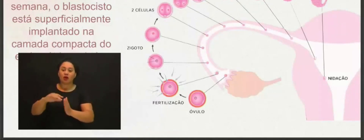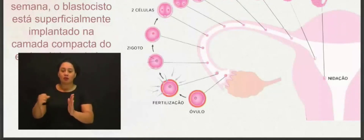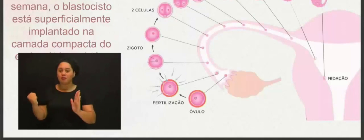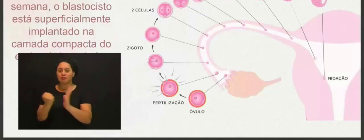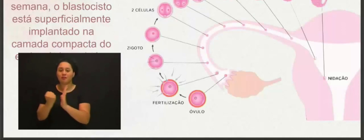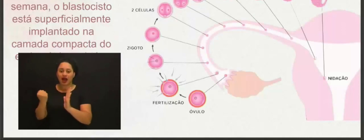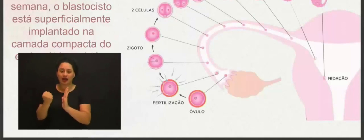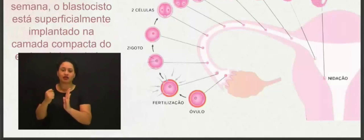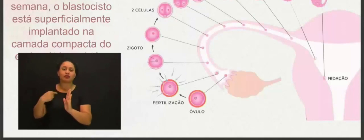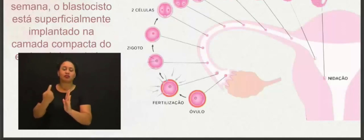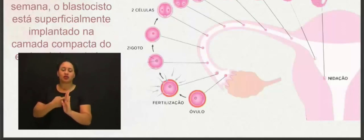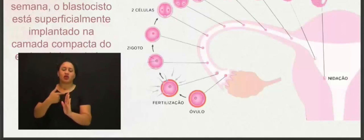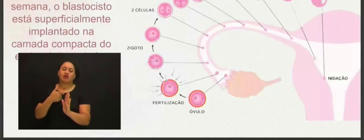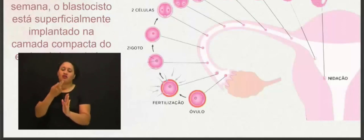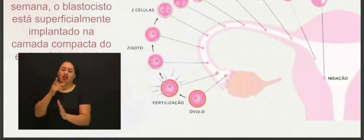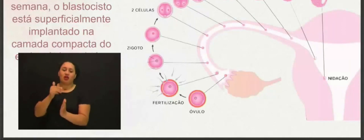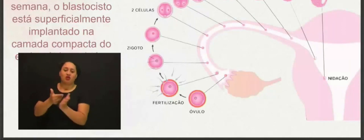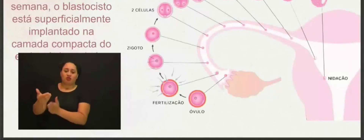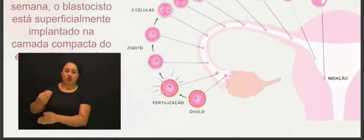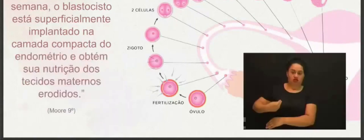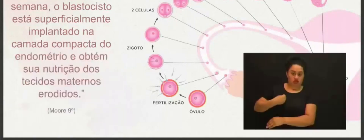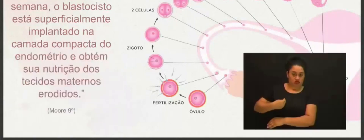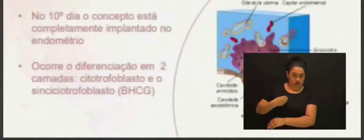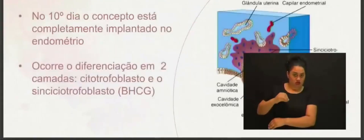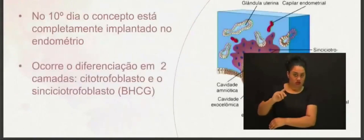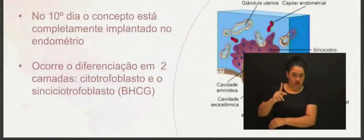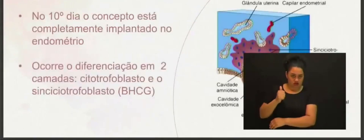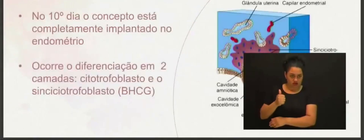para que a gente considere o início da vida. Tá?